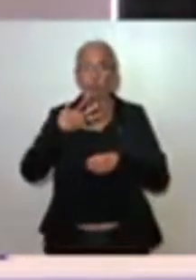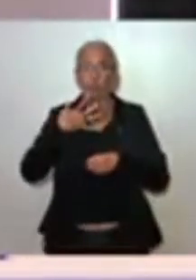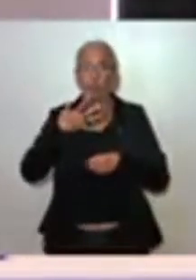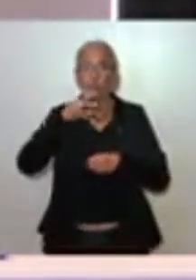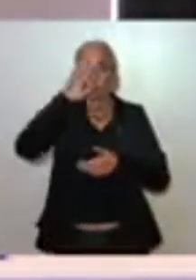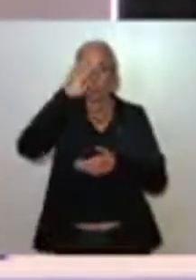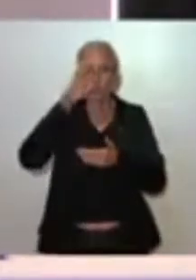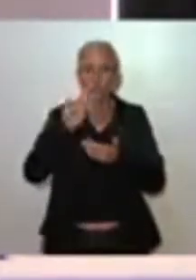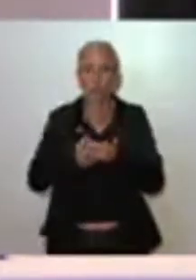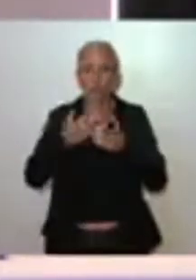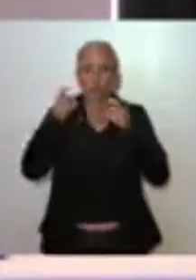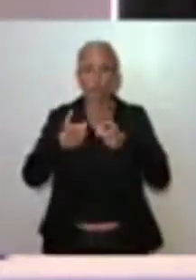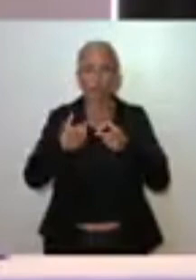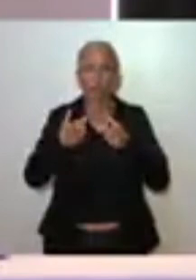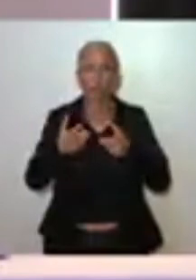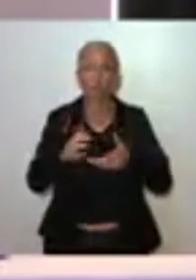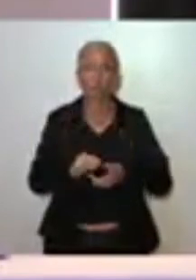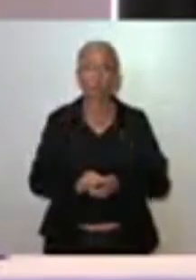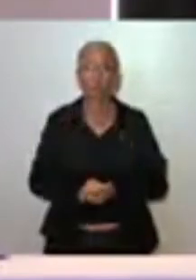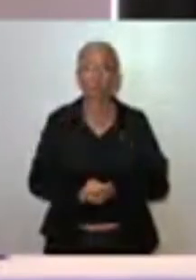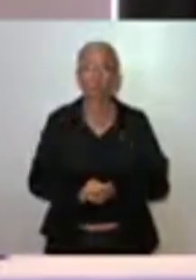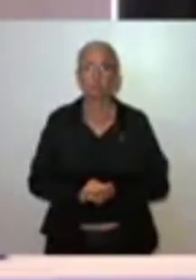quem atua no espaço público